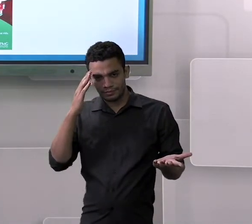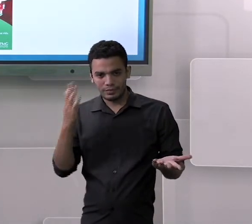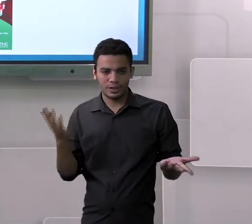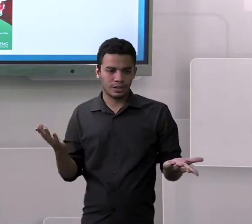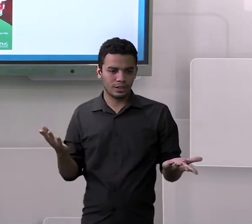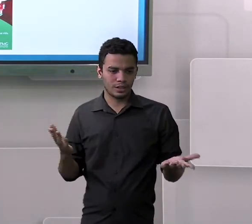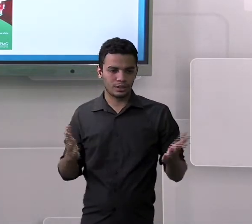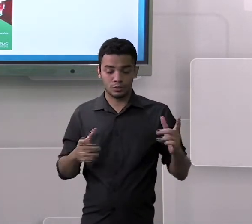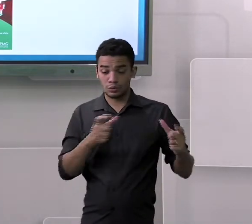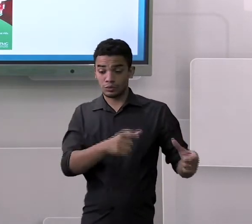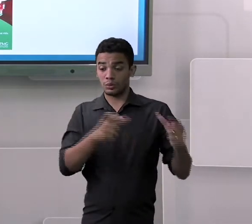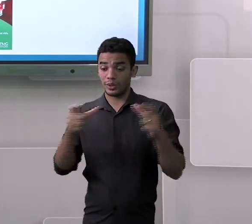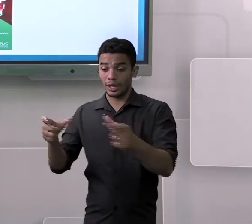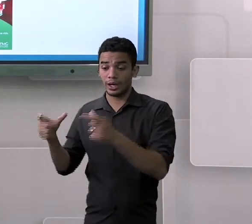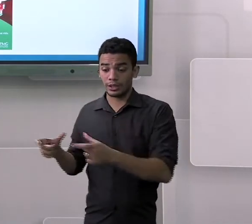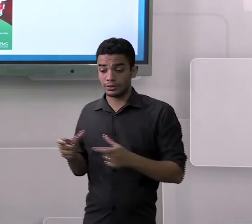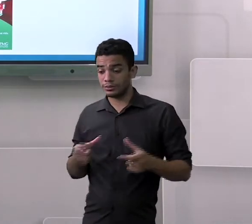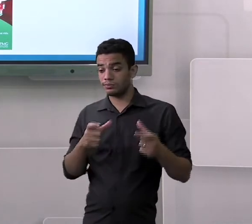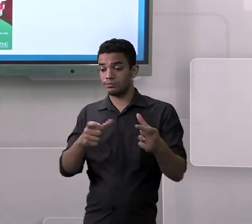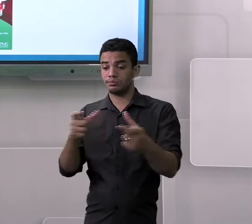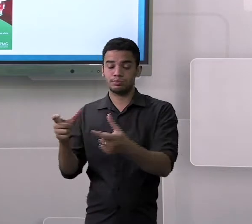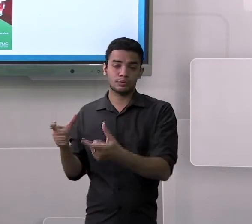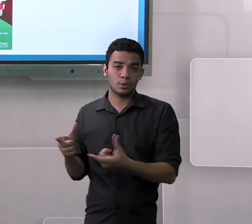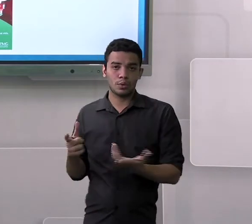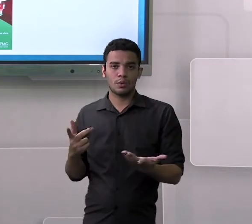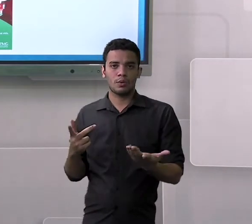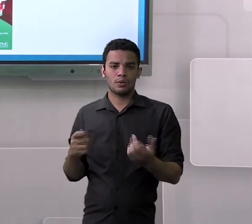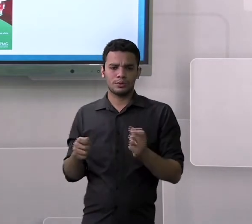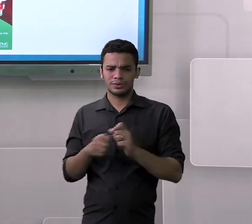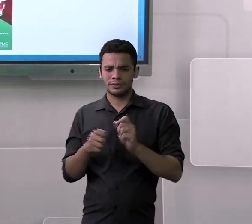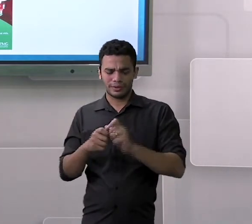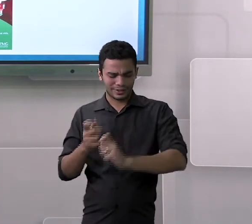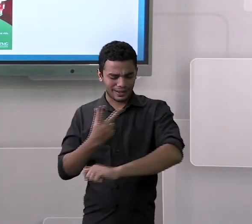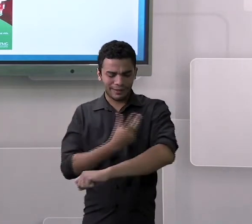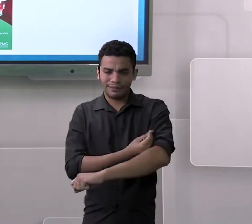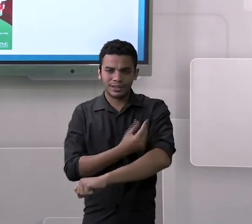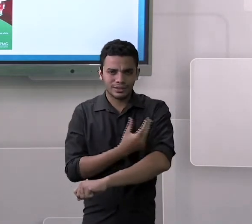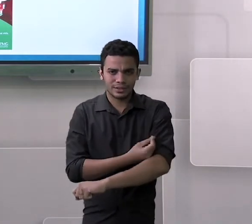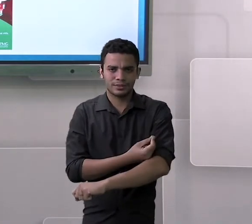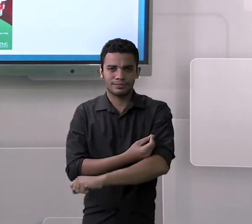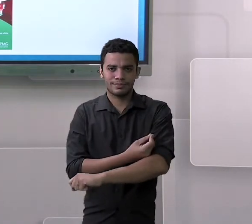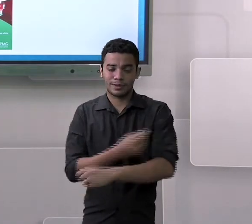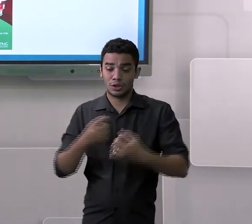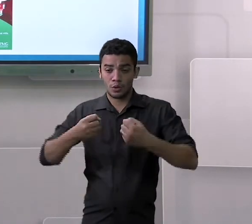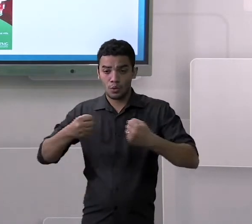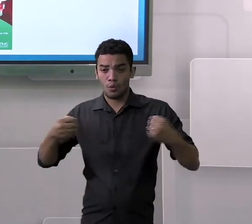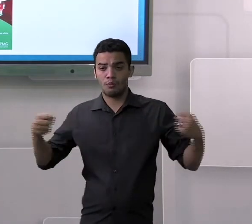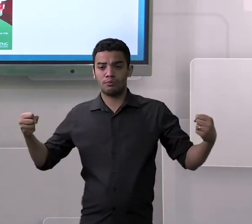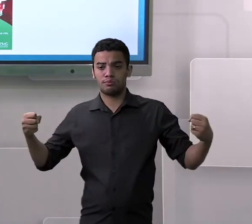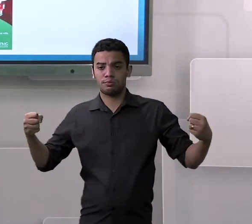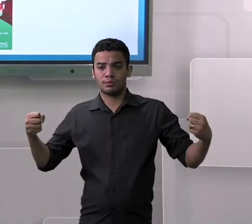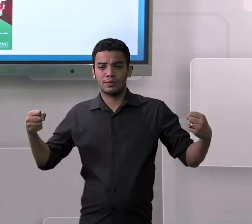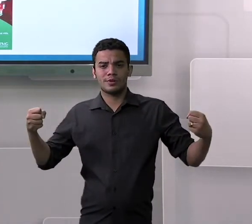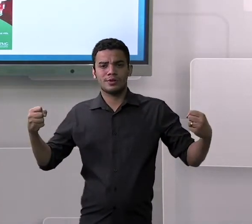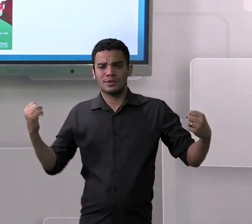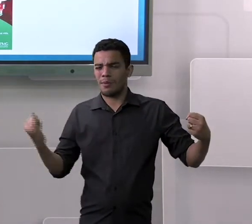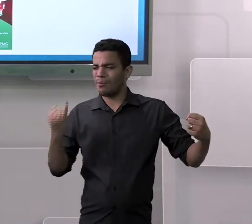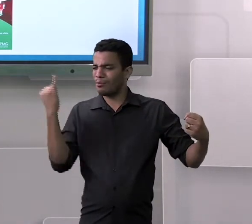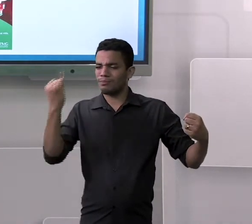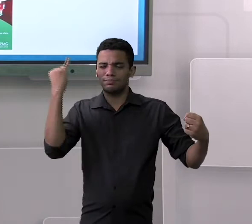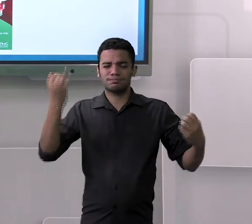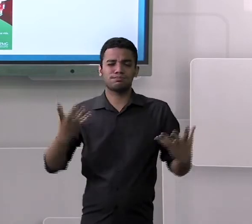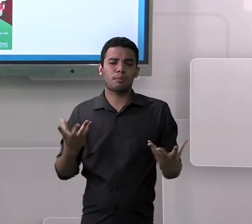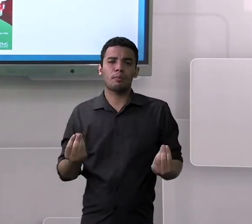essa vacinação. Então, os cartazes são bem importantes também, porque eles podem nos promover tantos